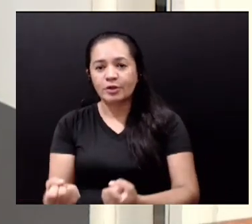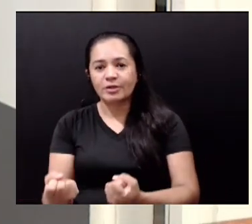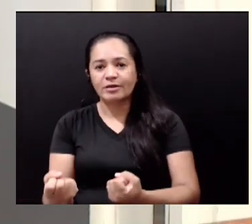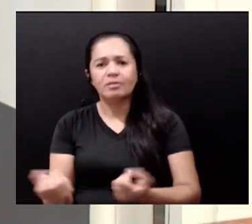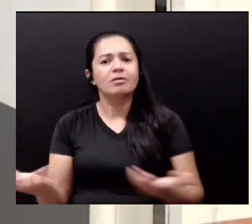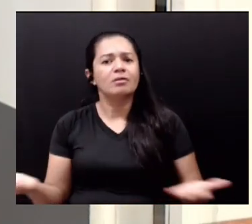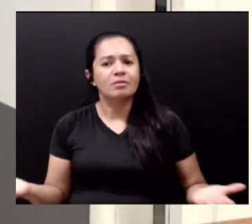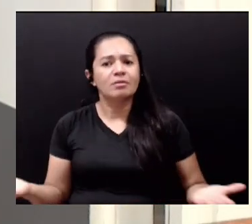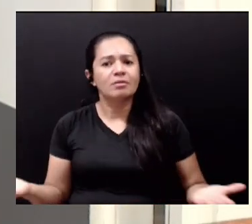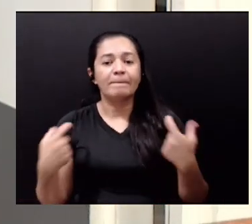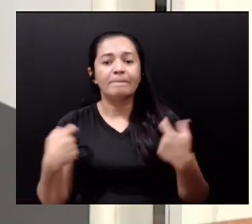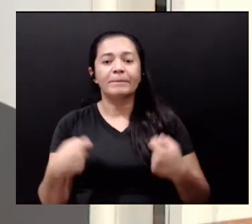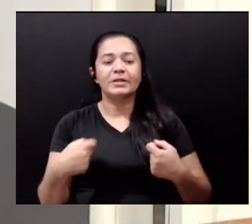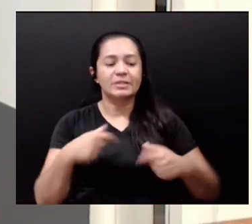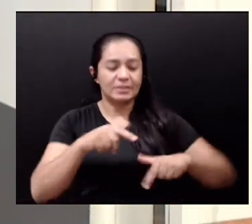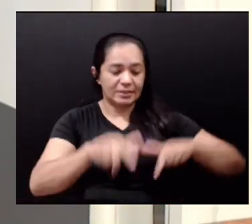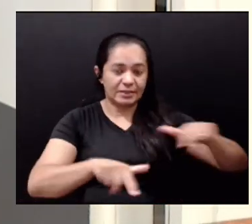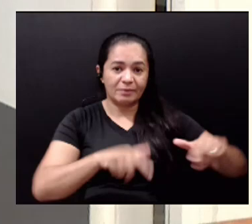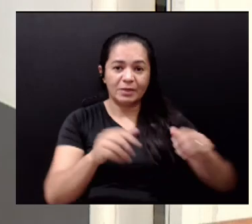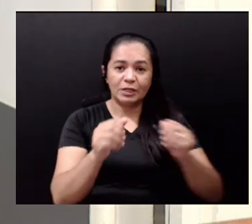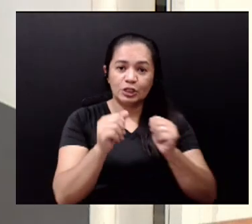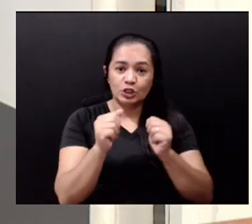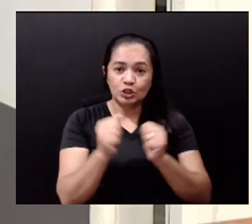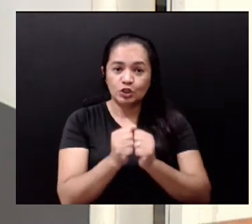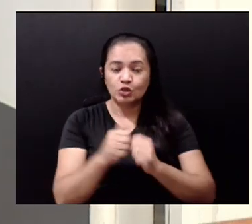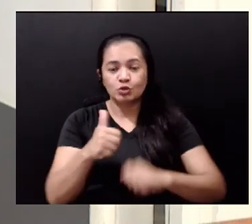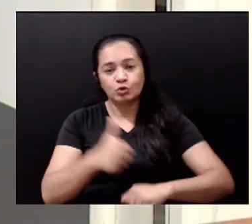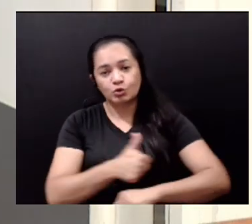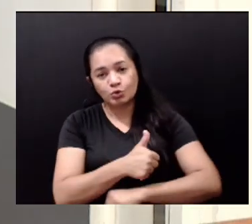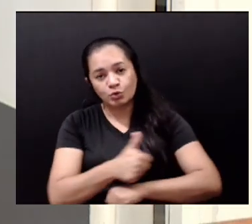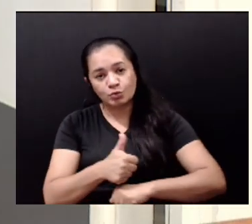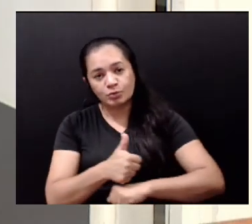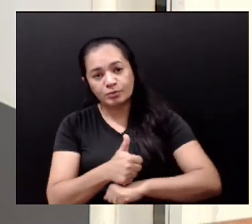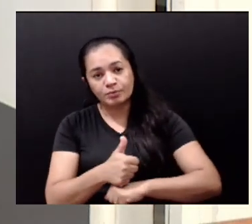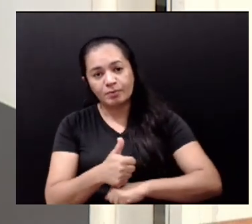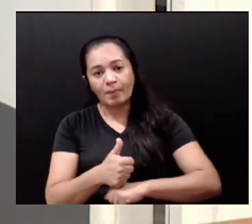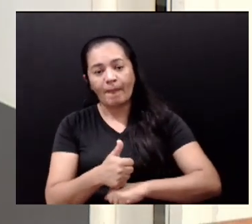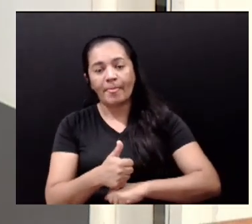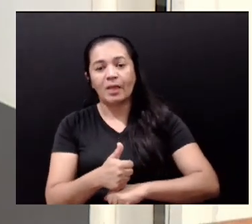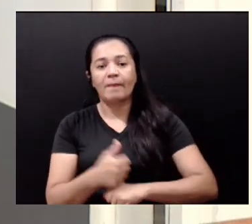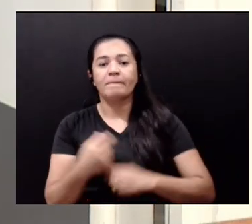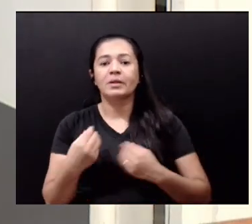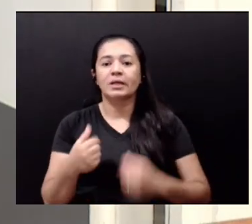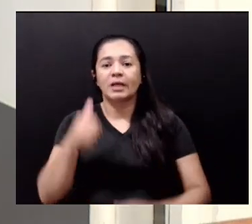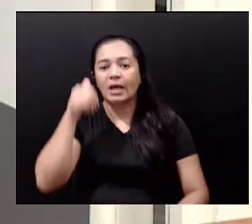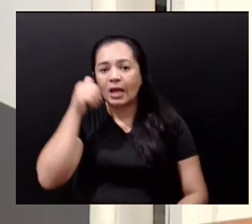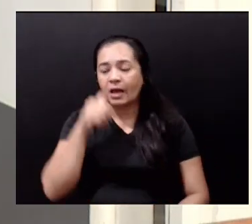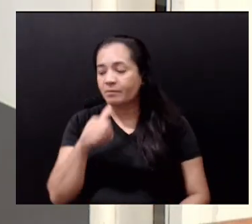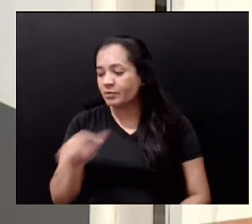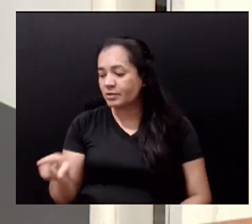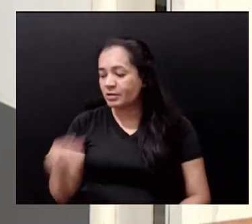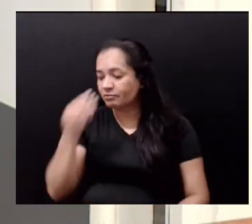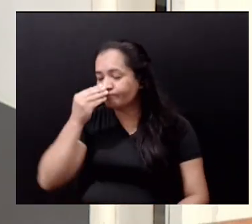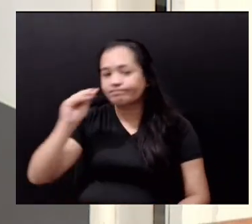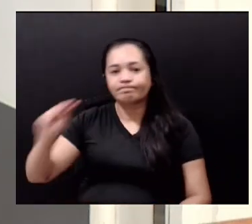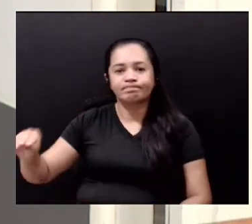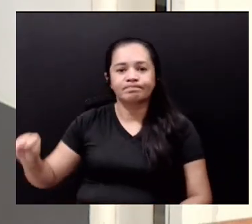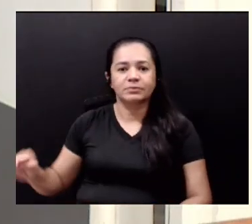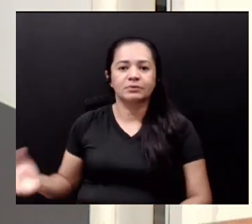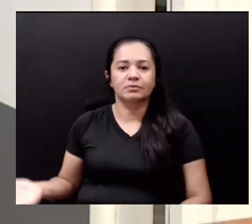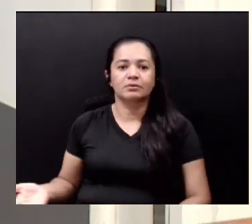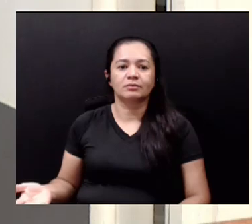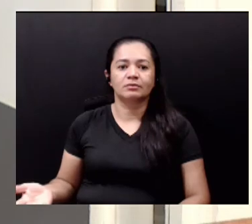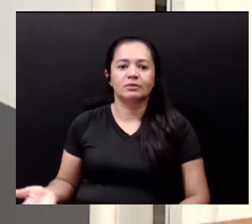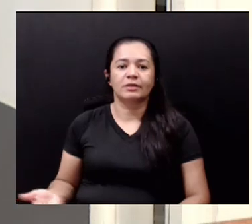os profissionais que compõem essa rede, para a mulher não ser desacreditada, para ela não ser revitimizada, para ela não ter que falar várias